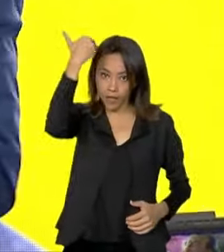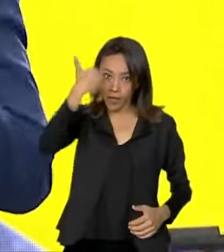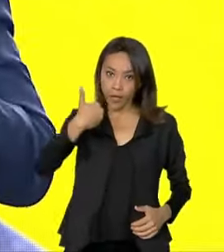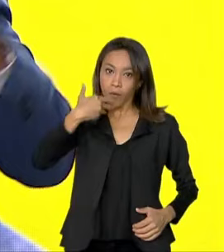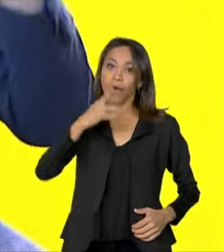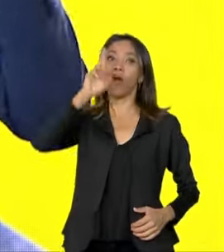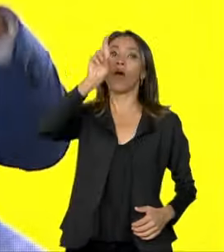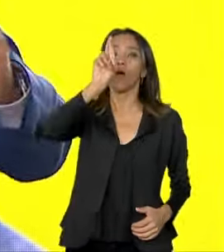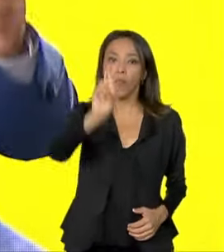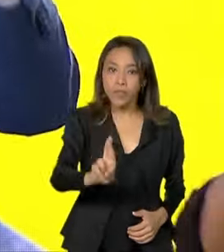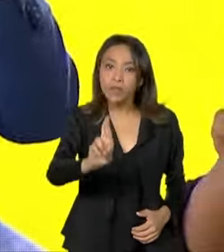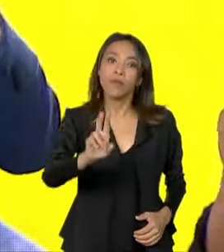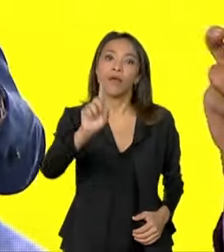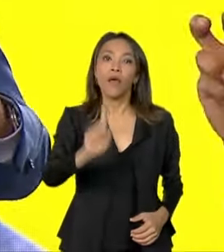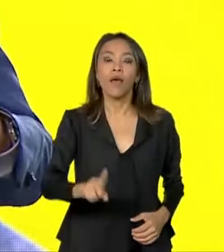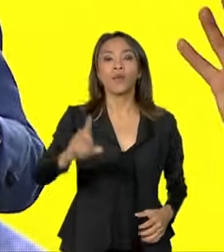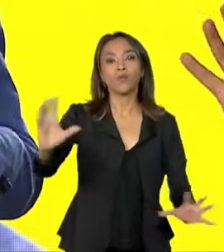é